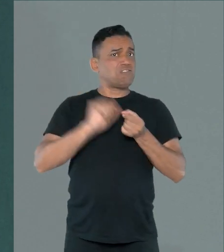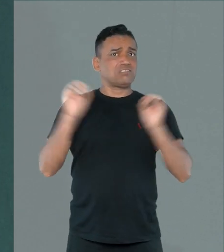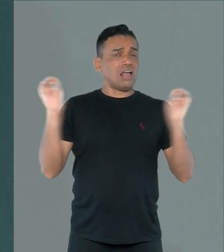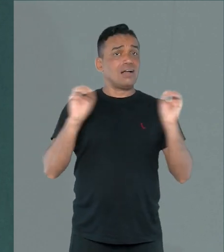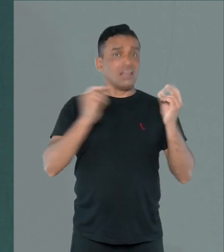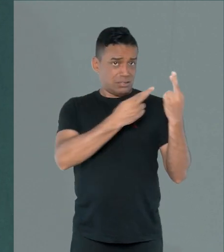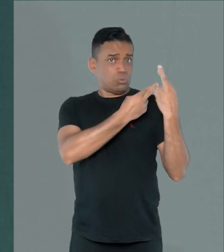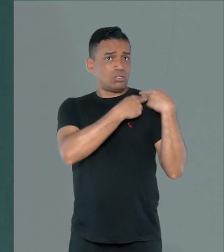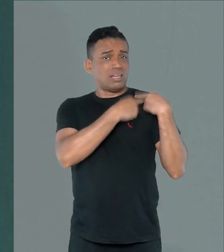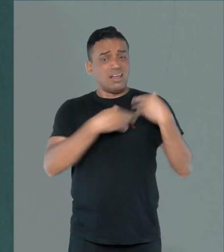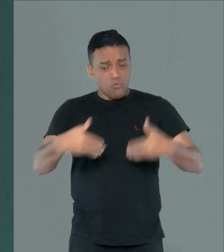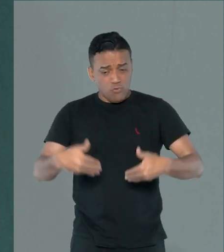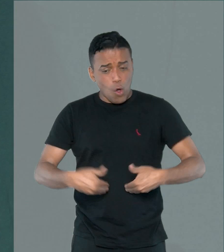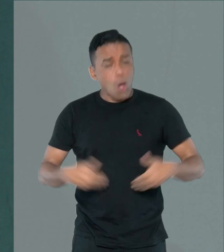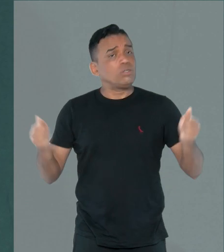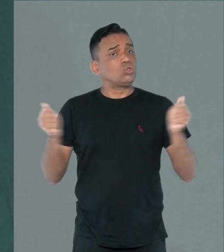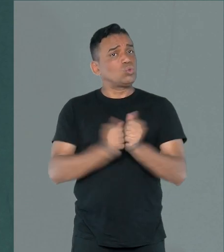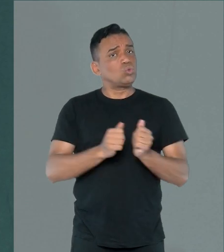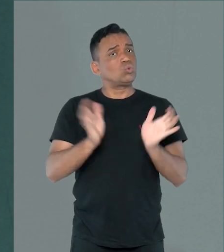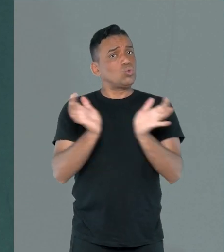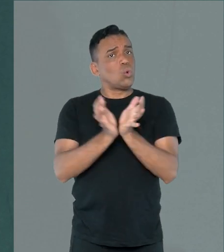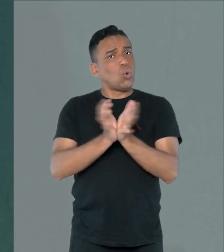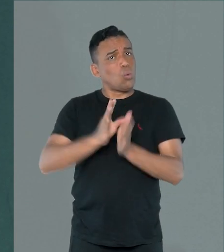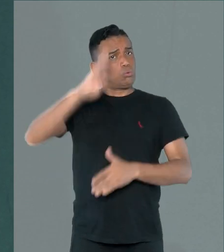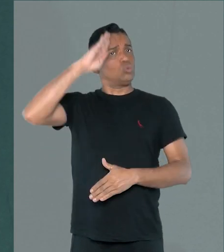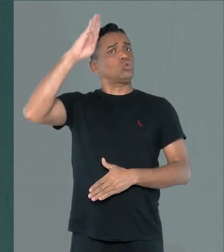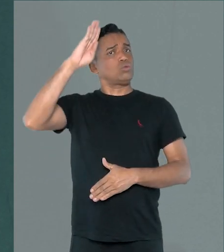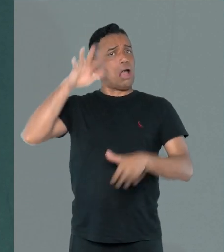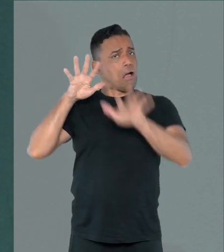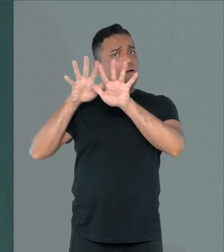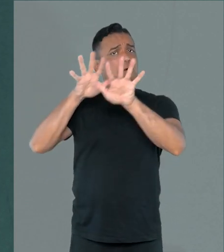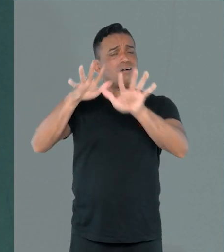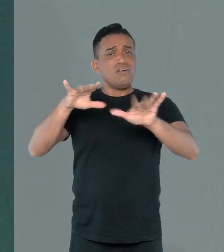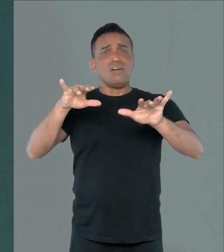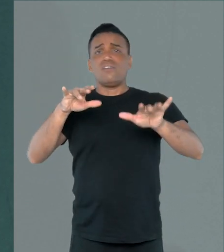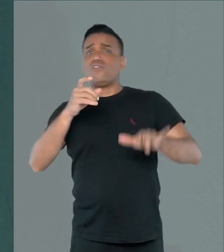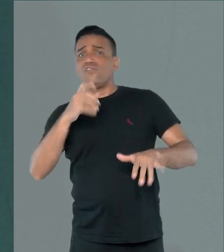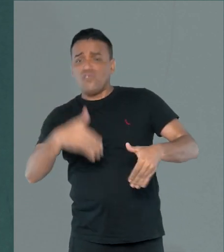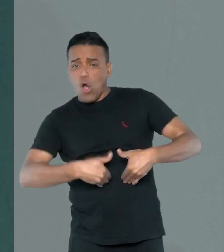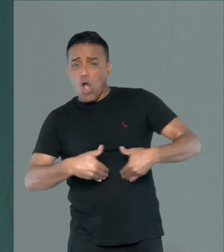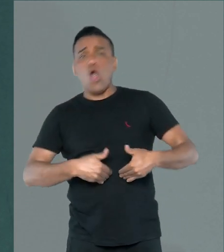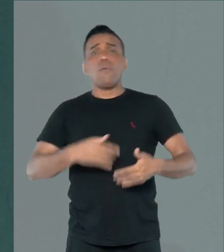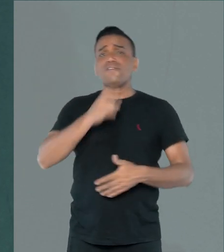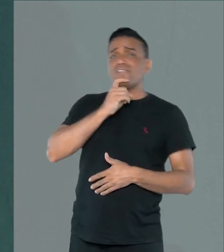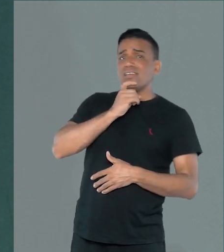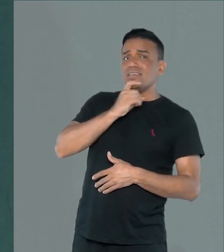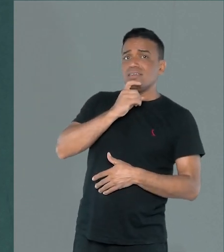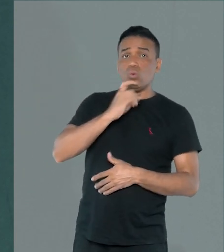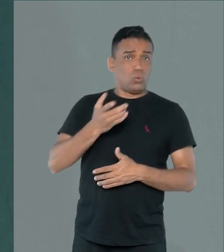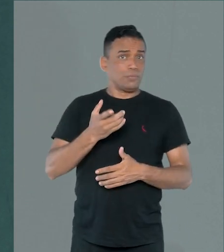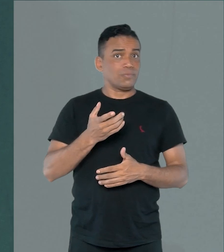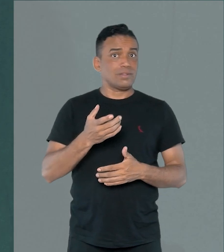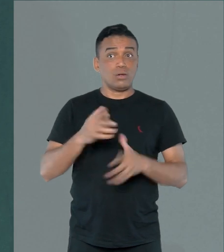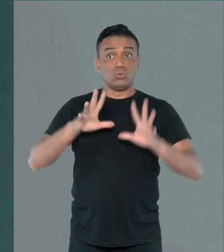papel bonito, passou fome com soldados, passou frio com os soldados, ficou revoltado com o sogro, que recebeu, né,